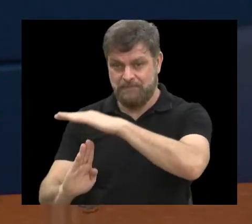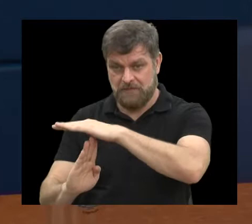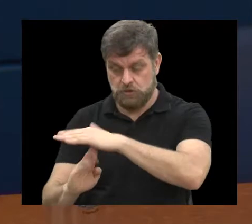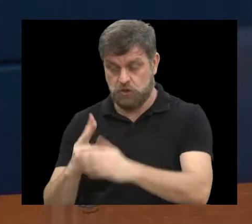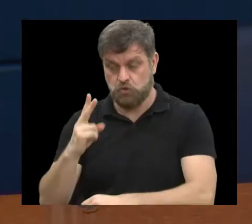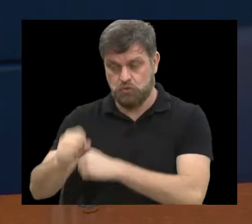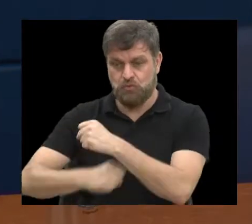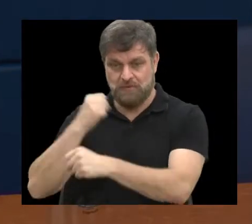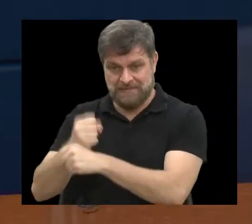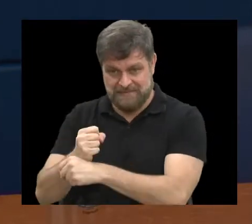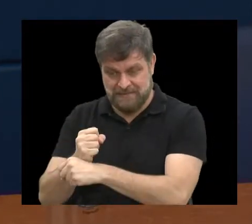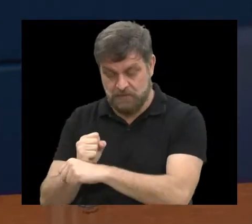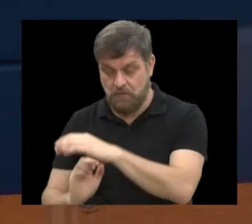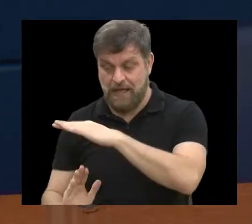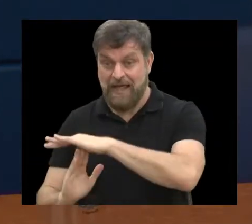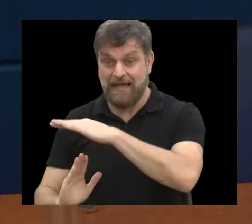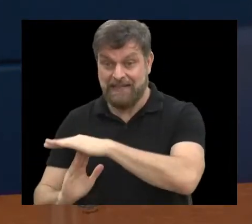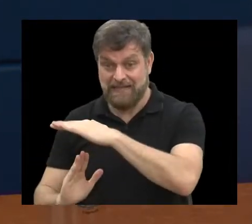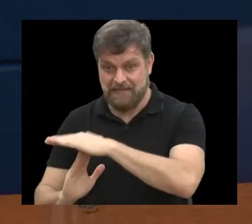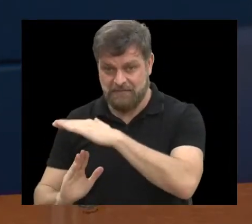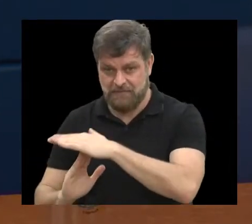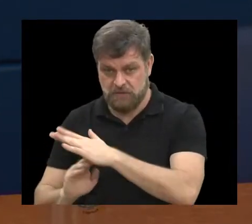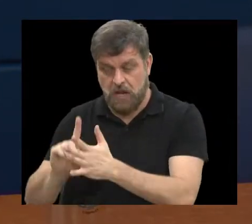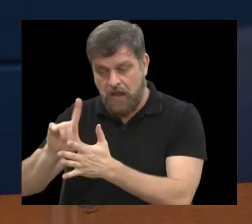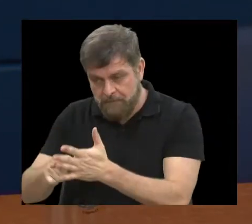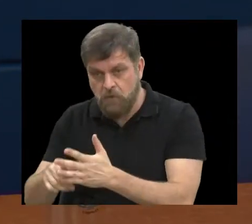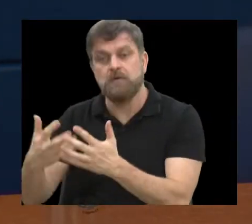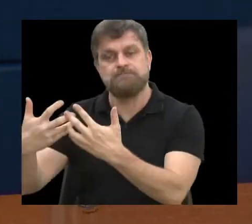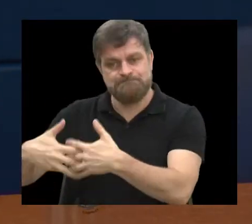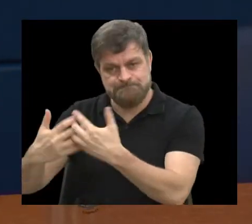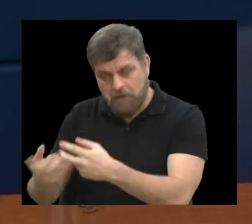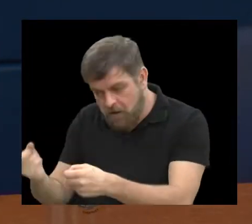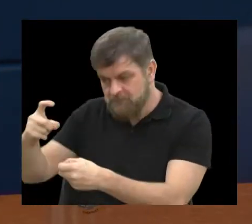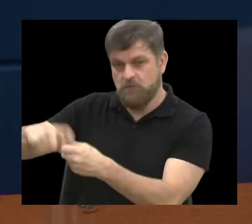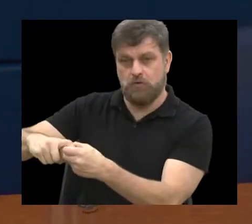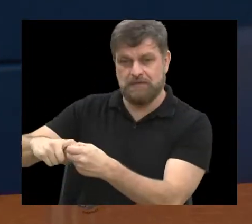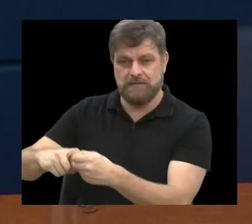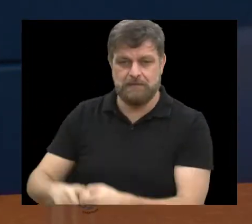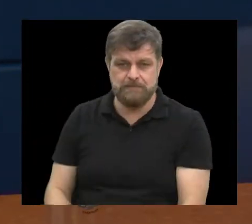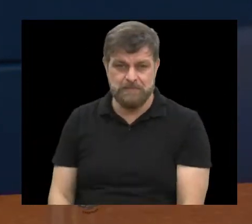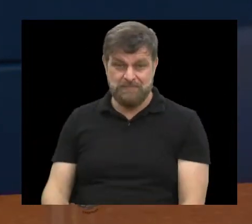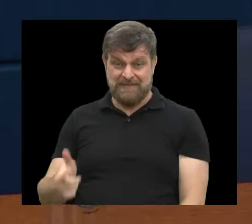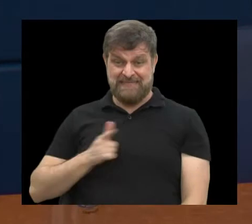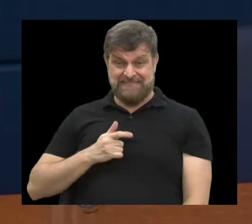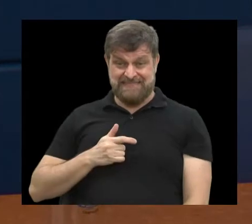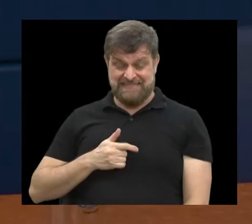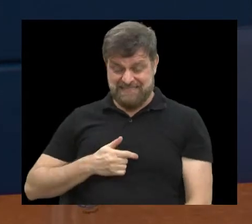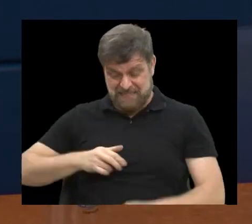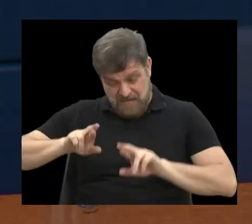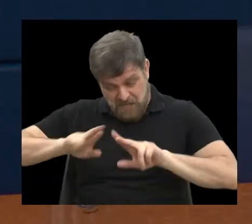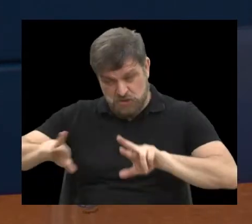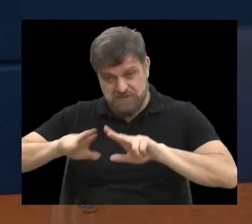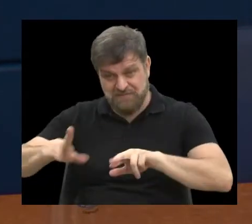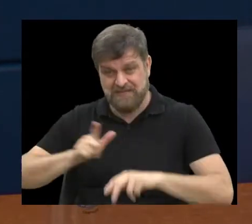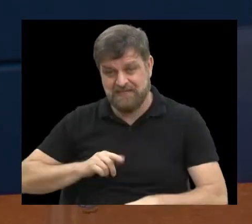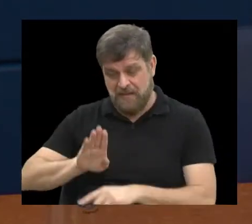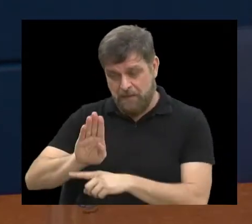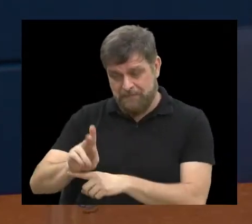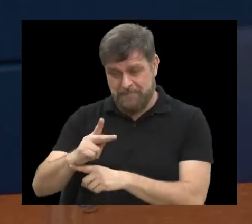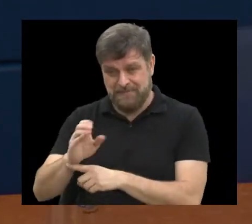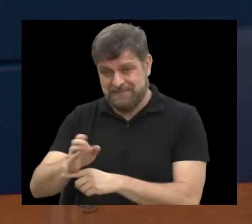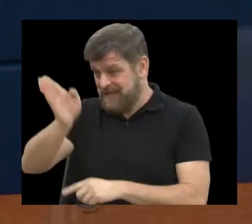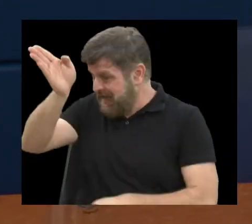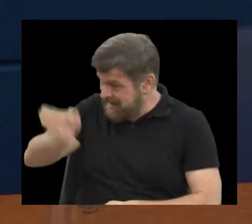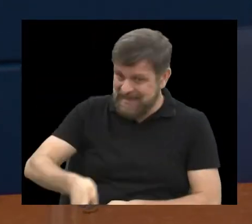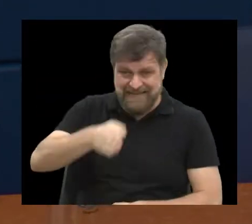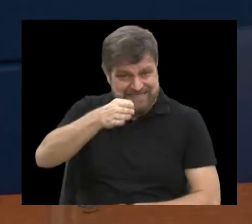2 anos ele fica suspenso, podendo ser reativado. Se eu tenho uma situação diferente do benefício que foi